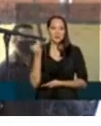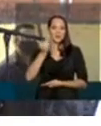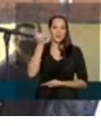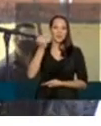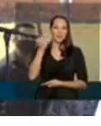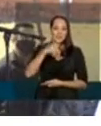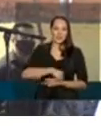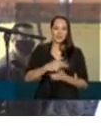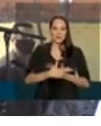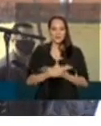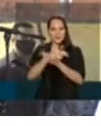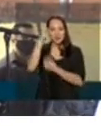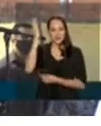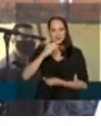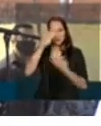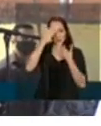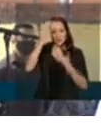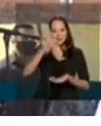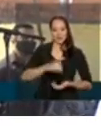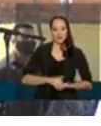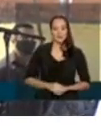aqui da Força Aérea Brasileira. Obrigado.